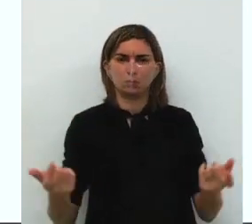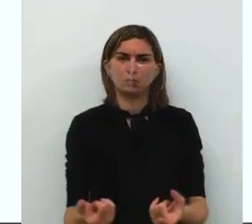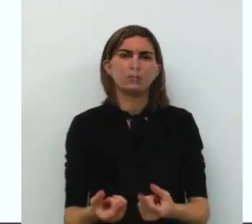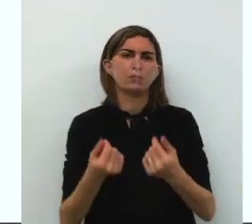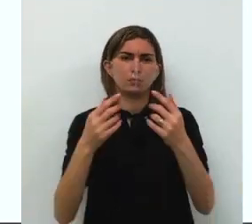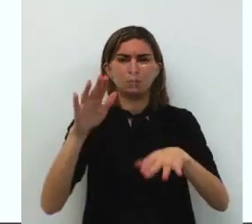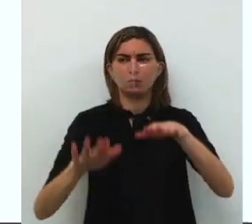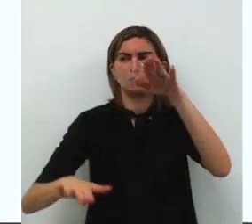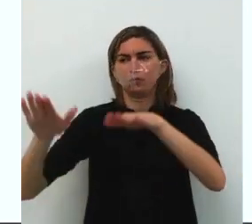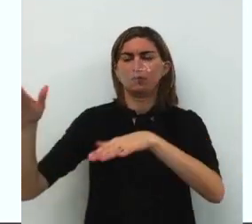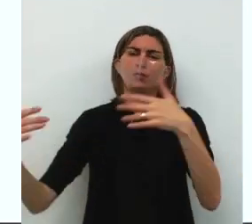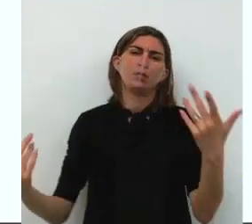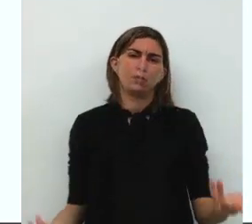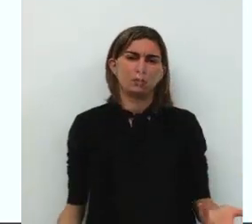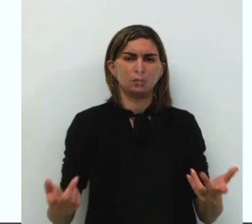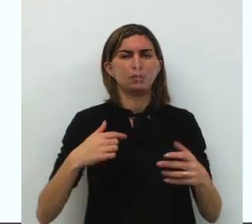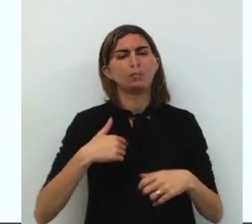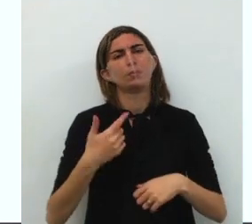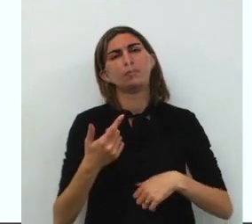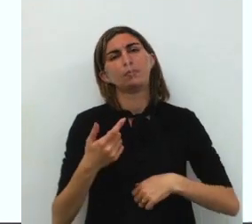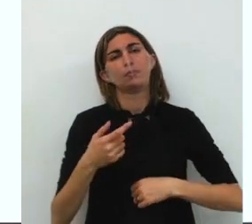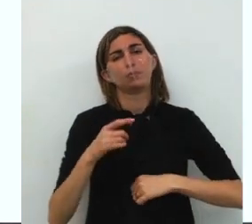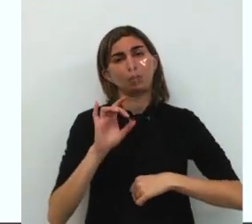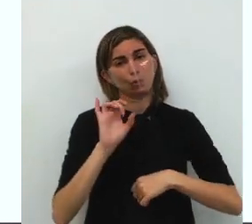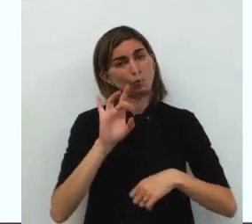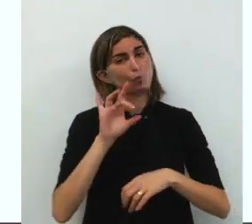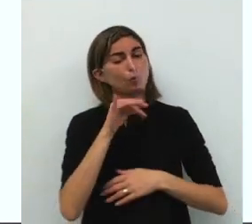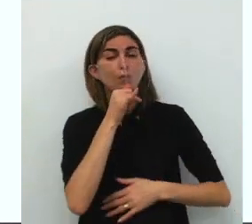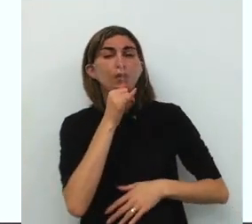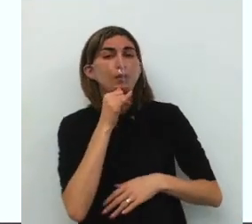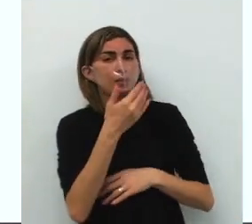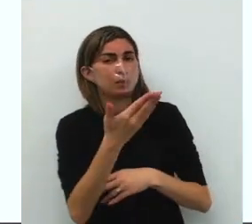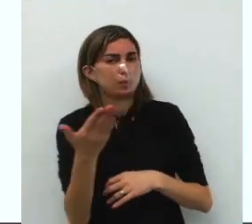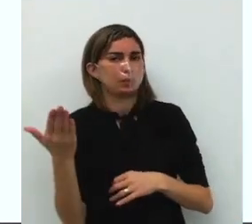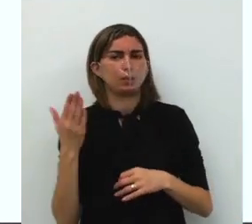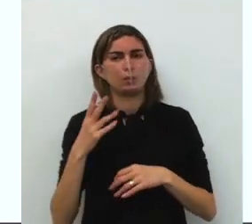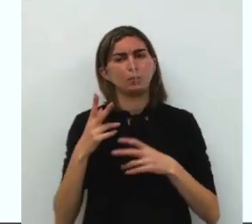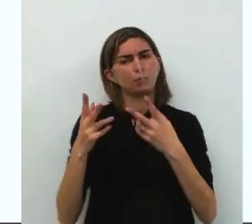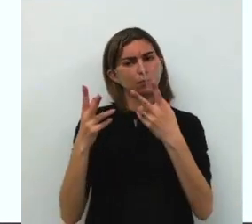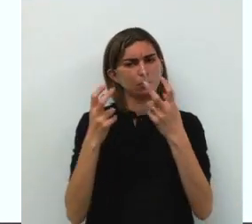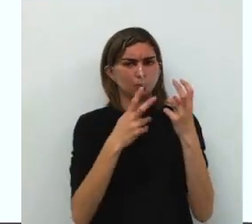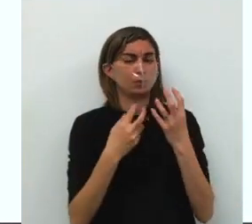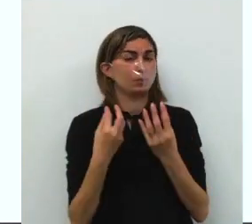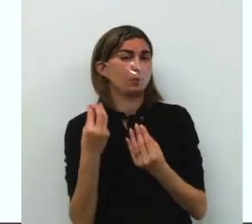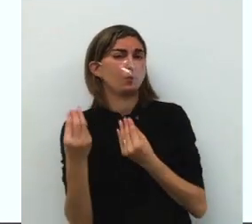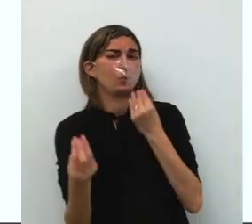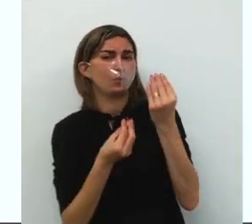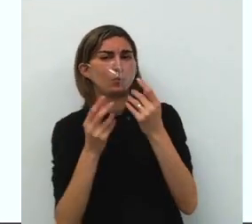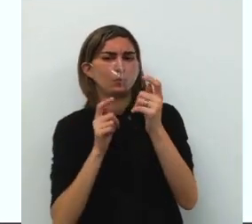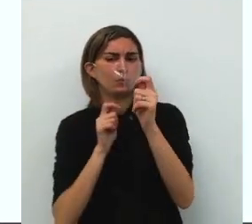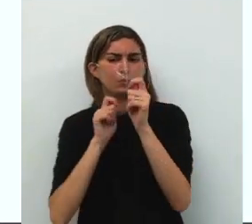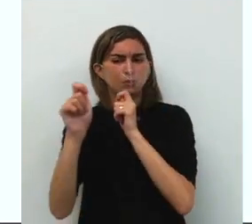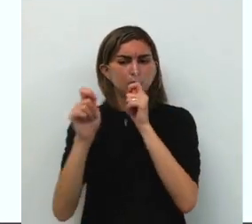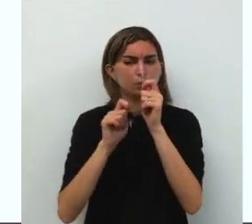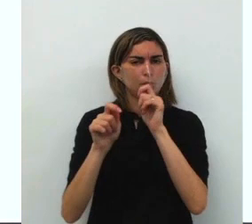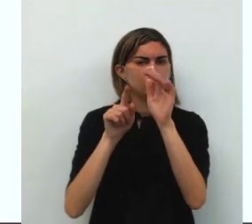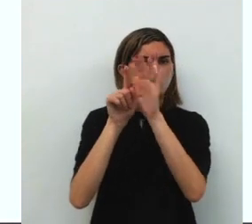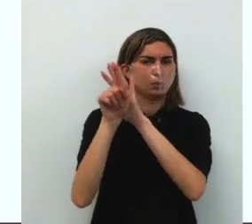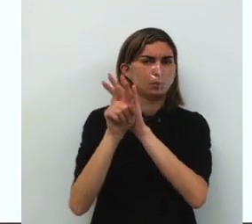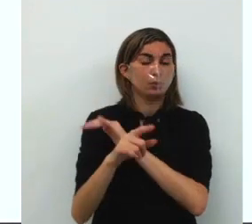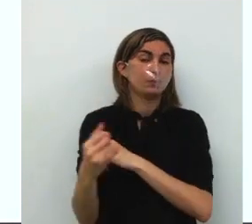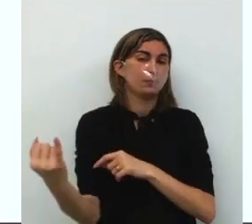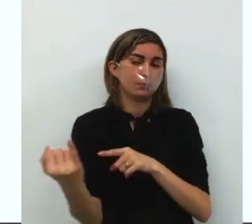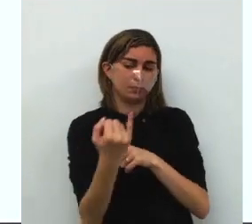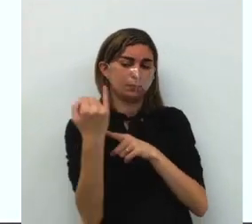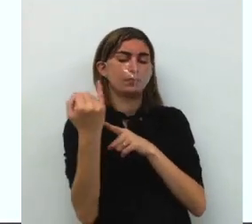economia tenha oscilações. Só que isso não vem ao caso. É só um exemplo para vocês perceberem como a entrevista ela